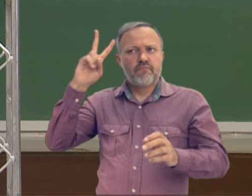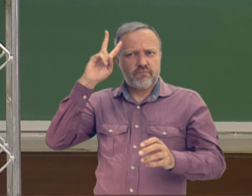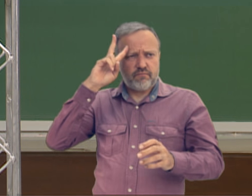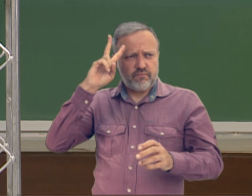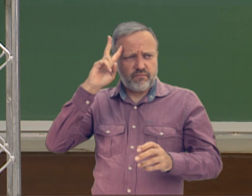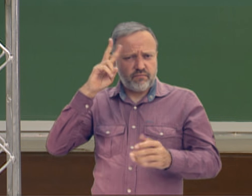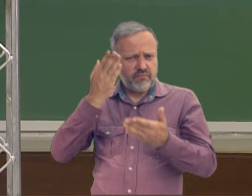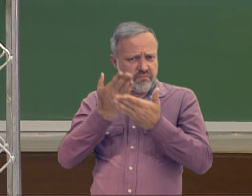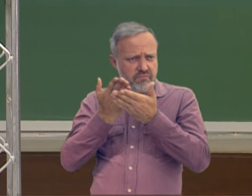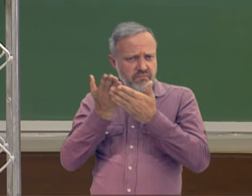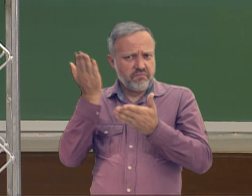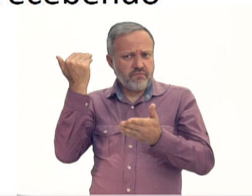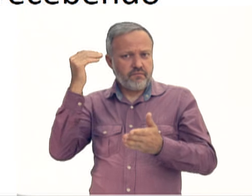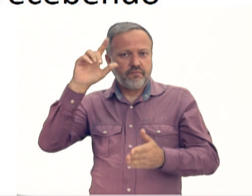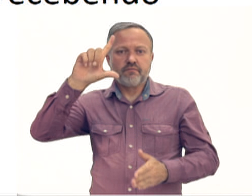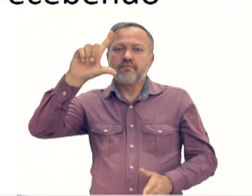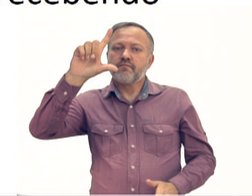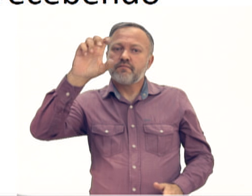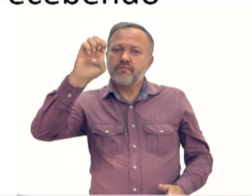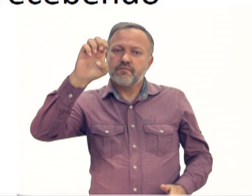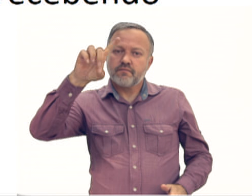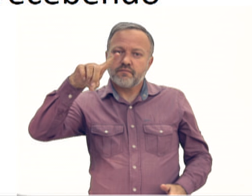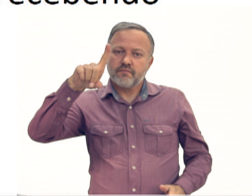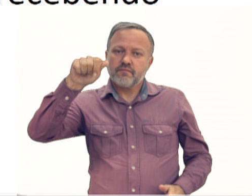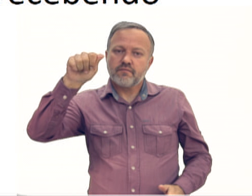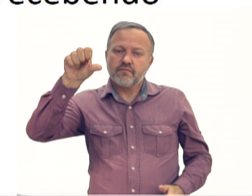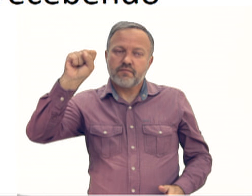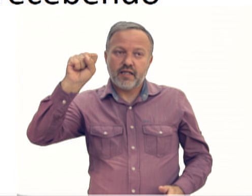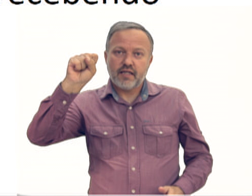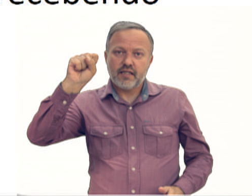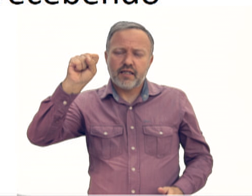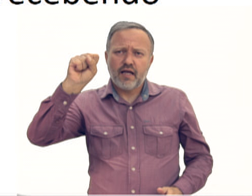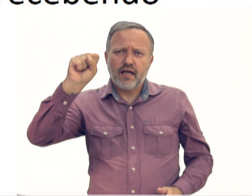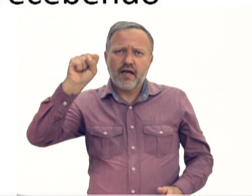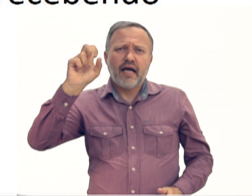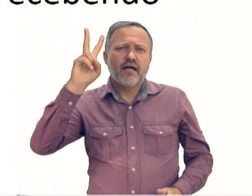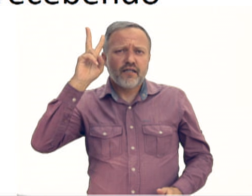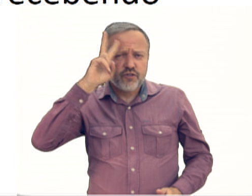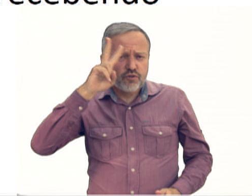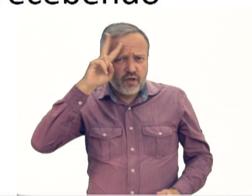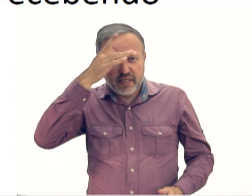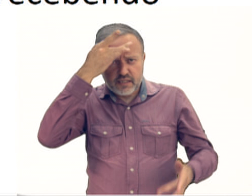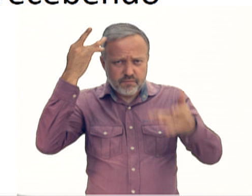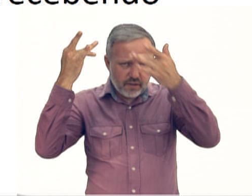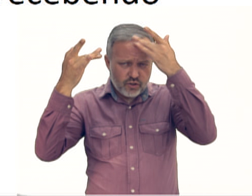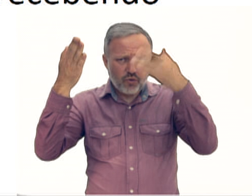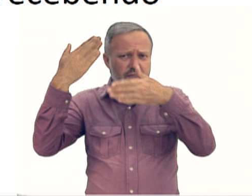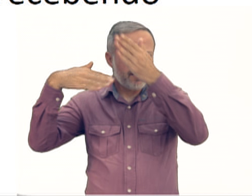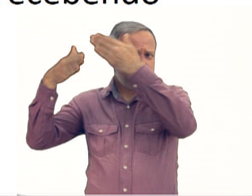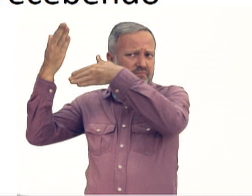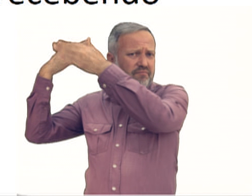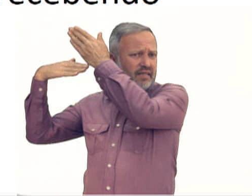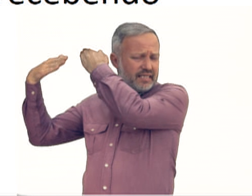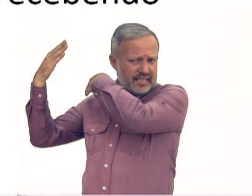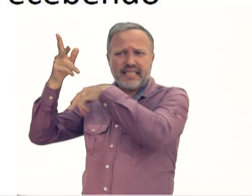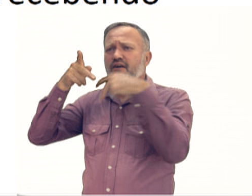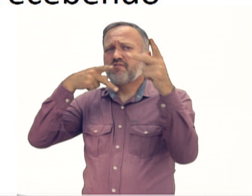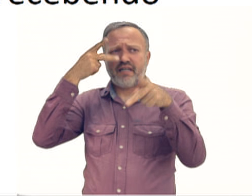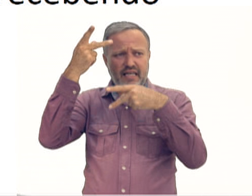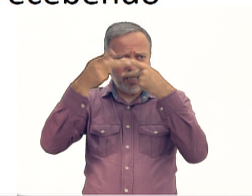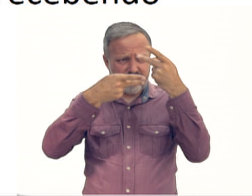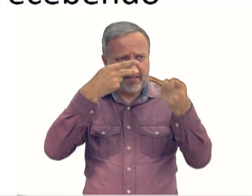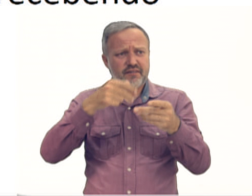Relembrando, lendas, relatos de eventos históricos e pessoas da antiguidade. E histórias